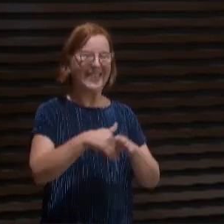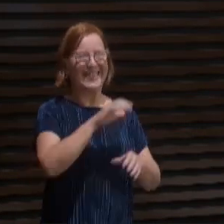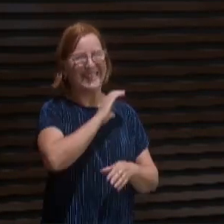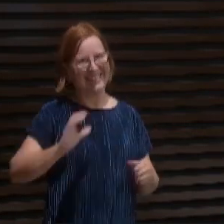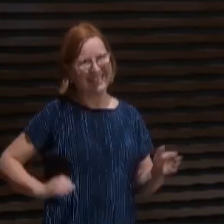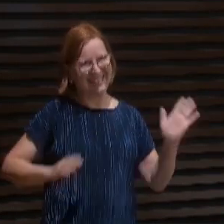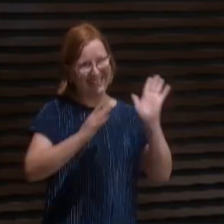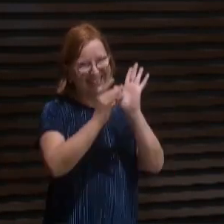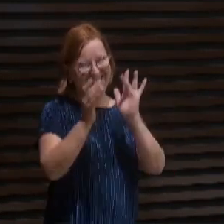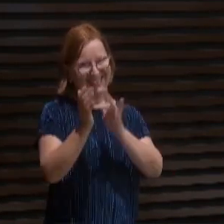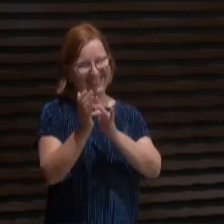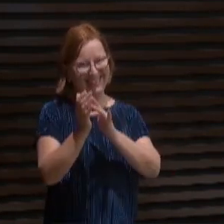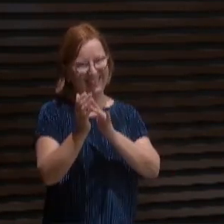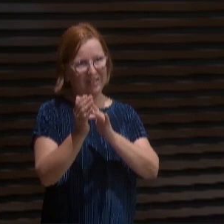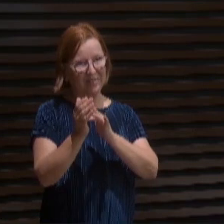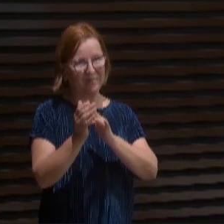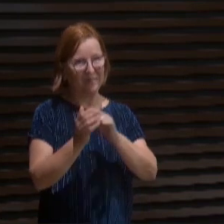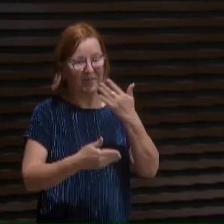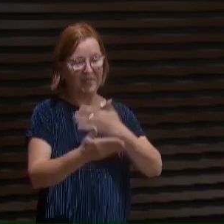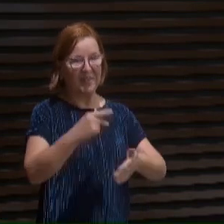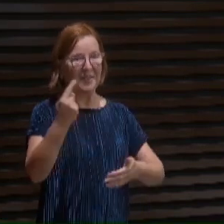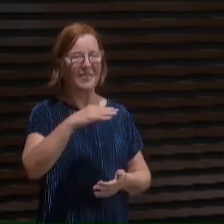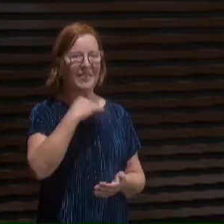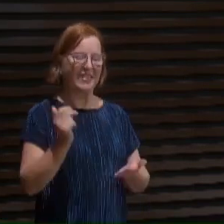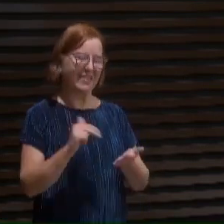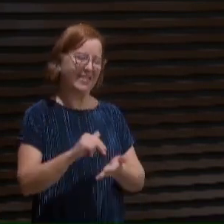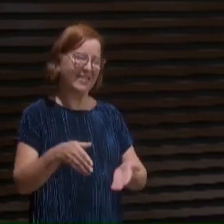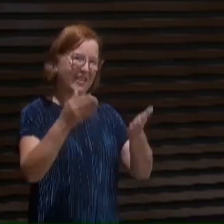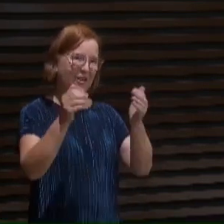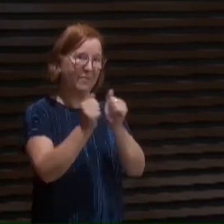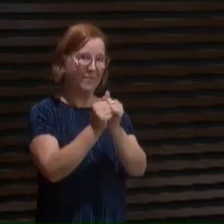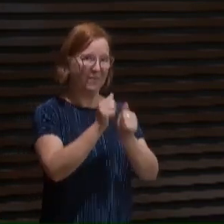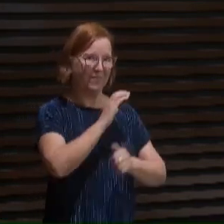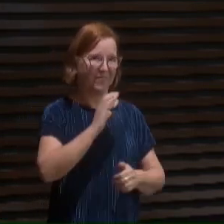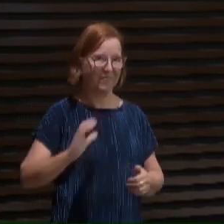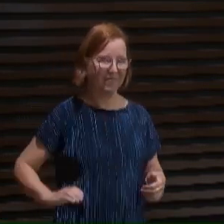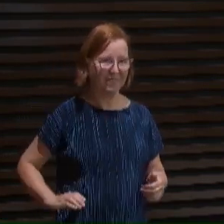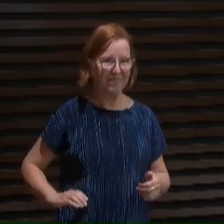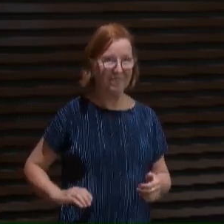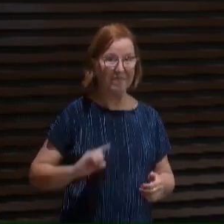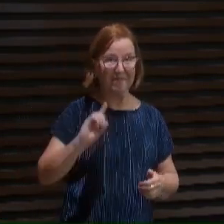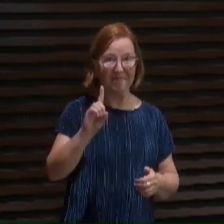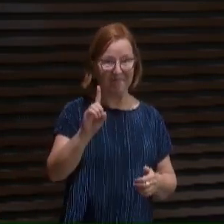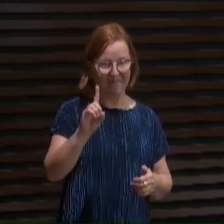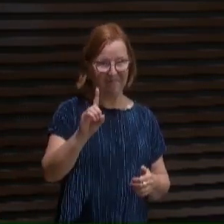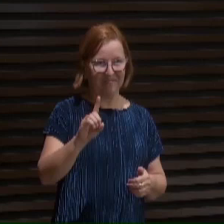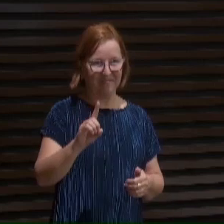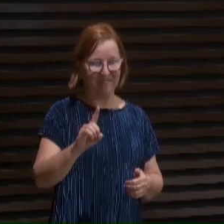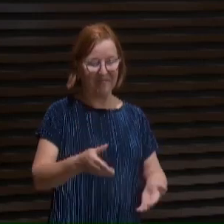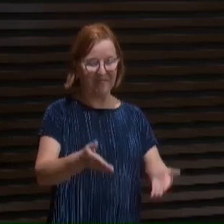Jesus. E através da sua morte e ressurreição com Cristo, Ele vai trazer o seu